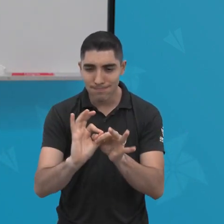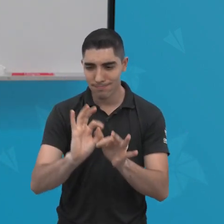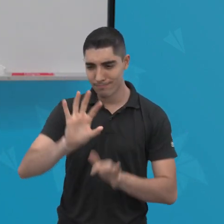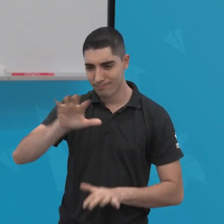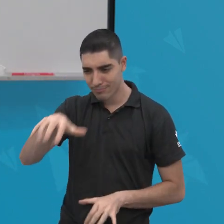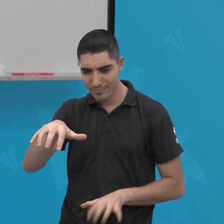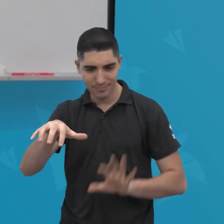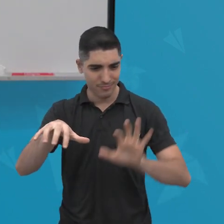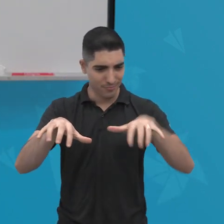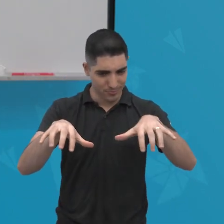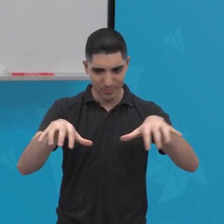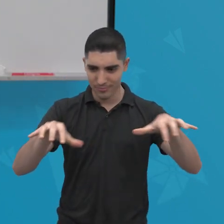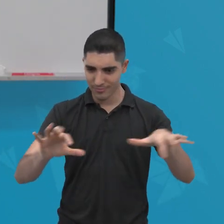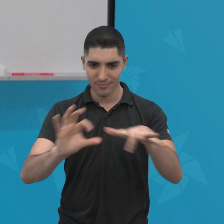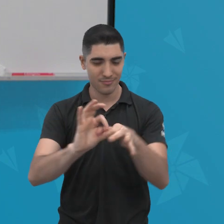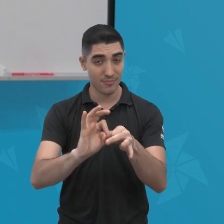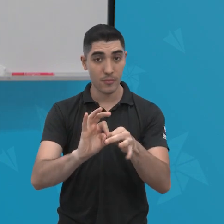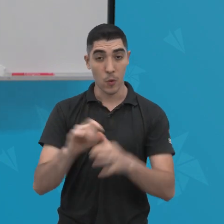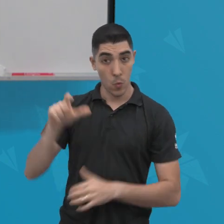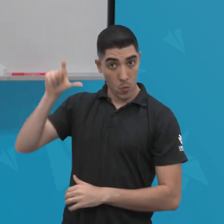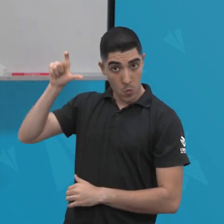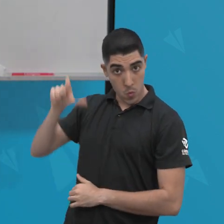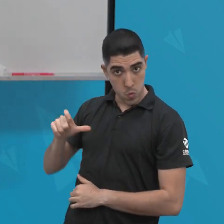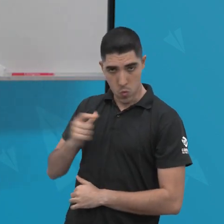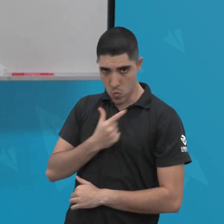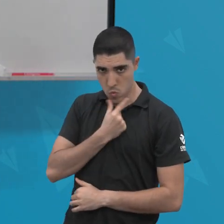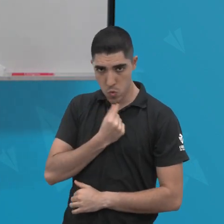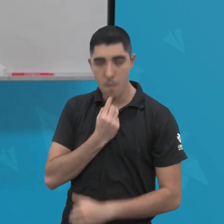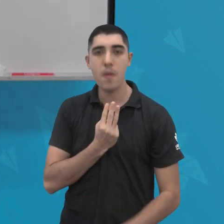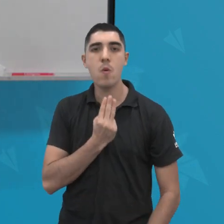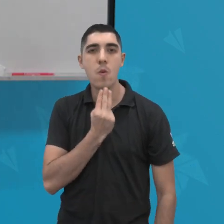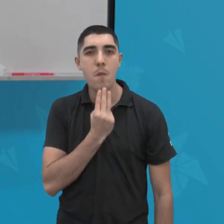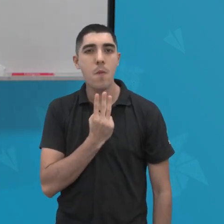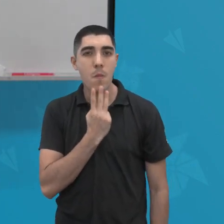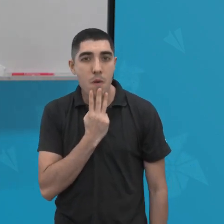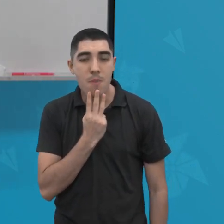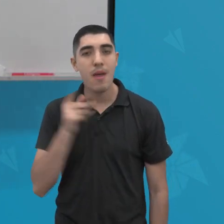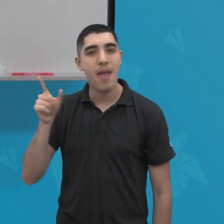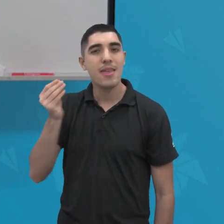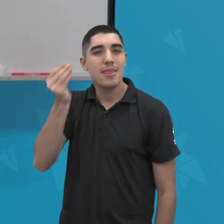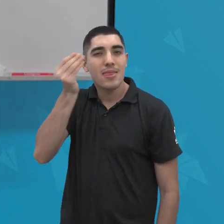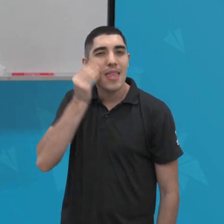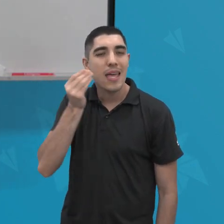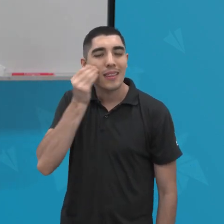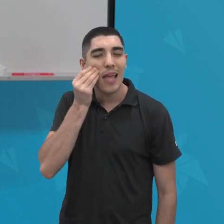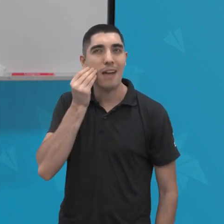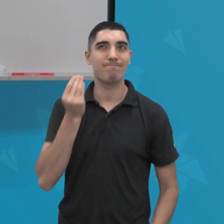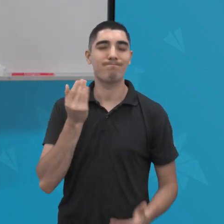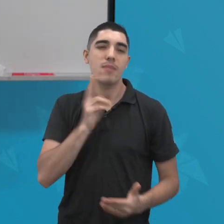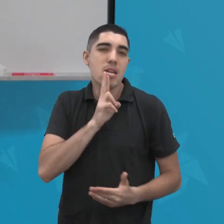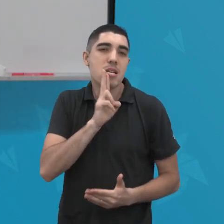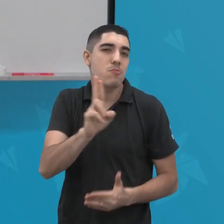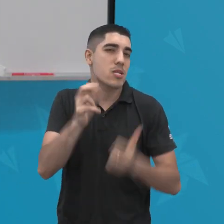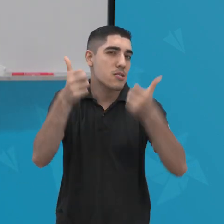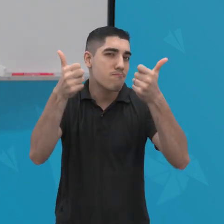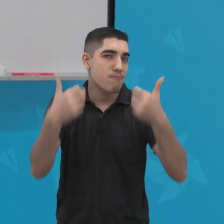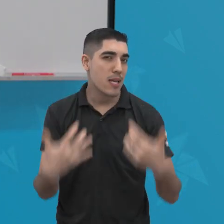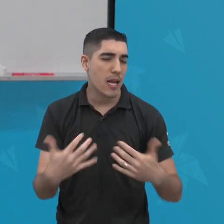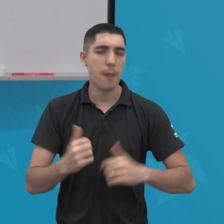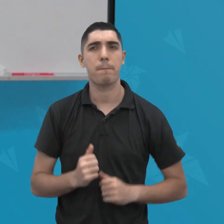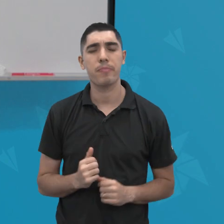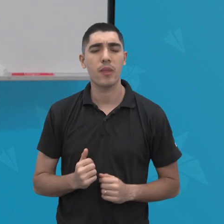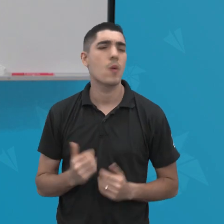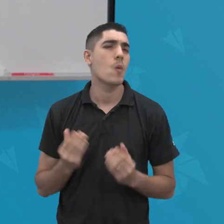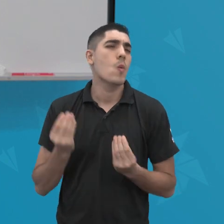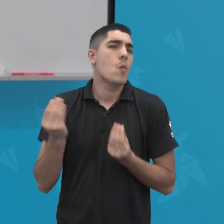entre essas duas coisas, como se Weber fosse tentar responder a seguinte pergunta: quais